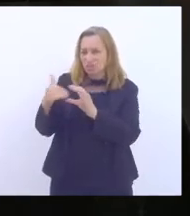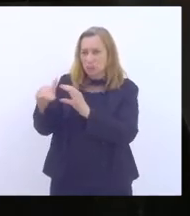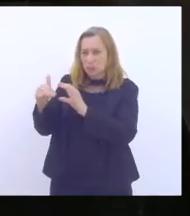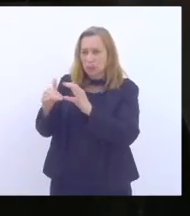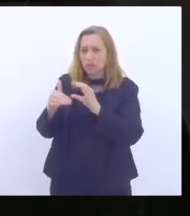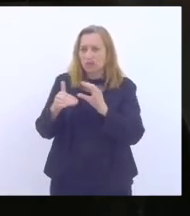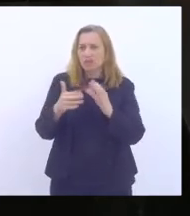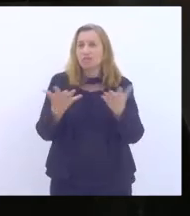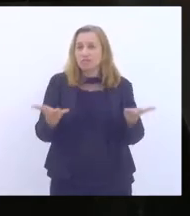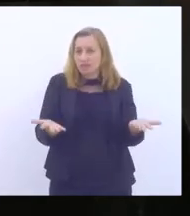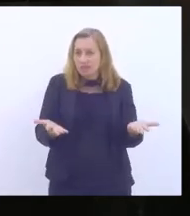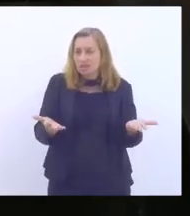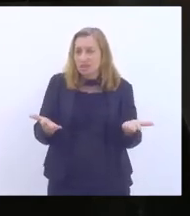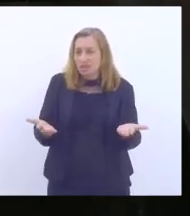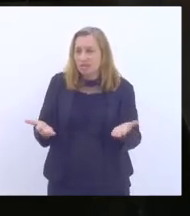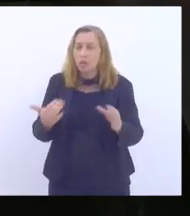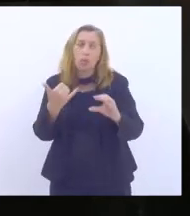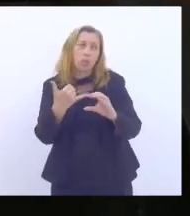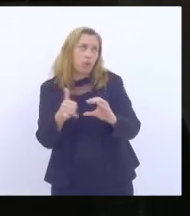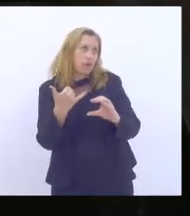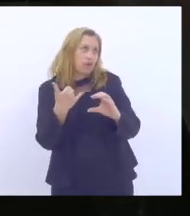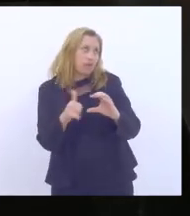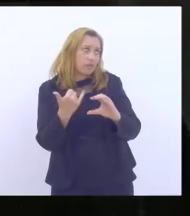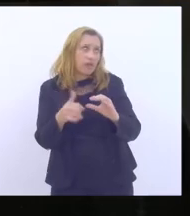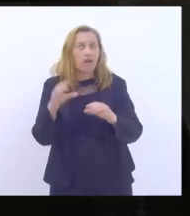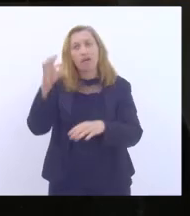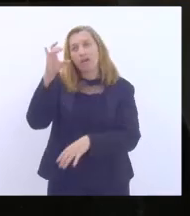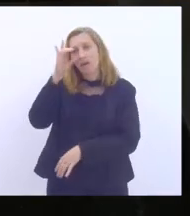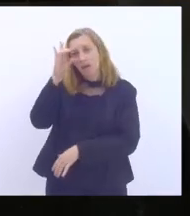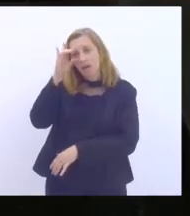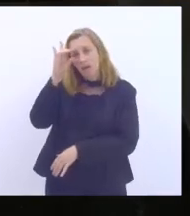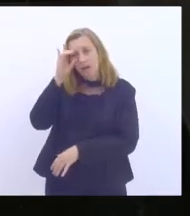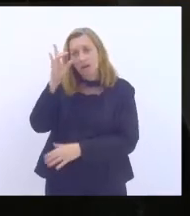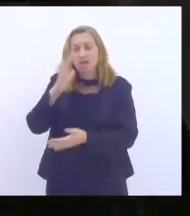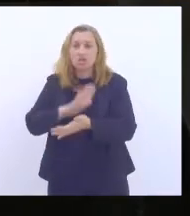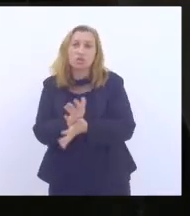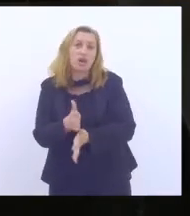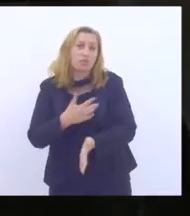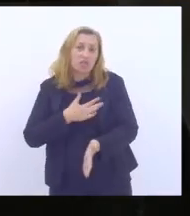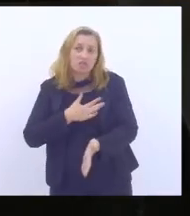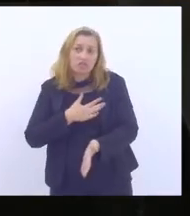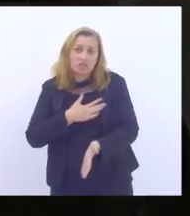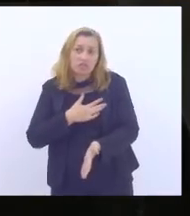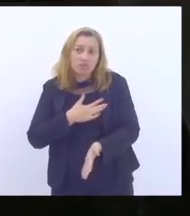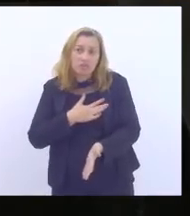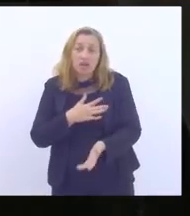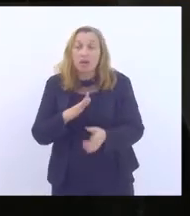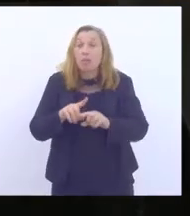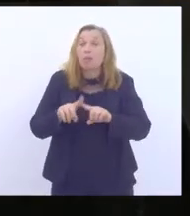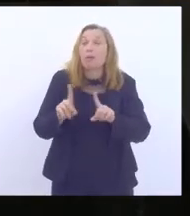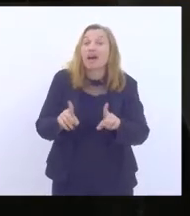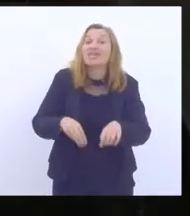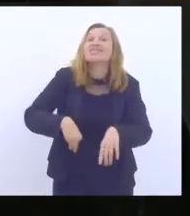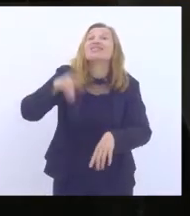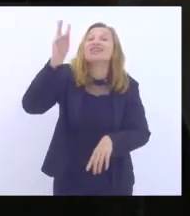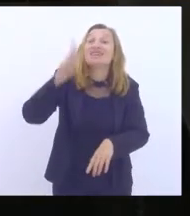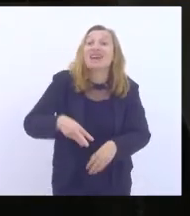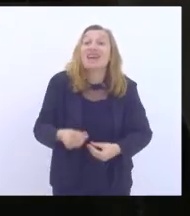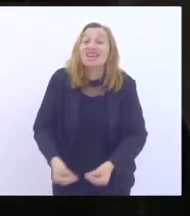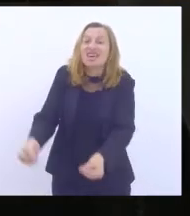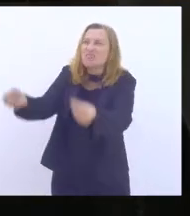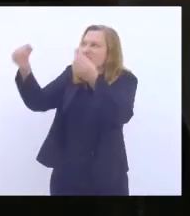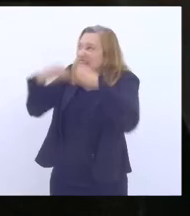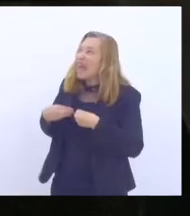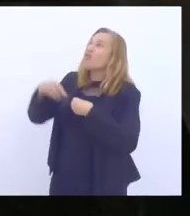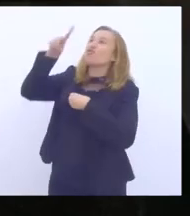massas de mensagens via WhatsApp e Instagram para me destruir Mas quem me deu o